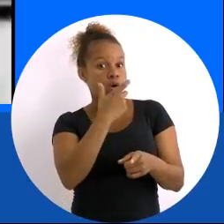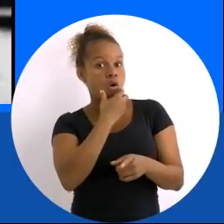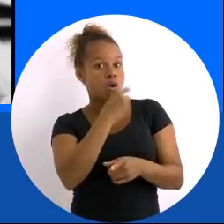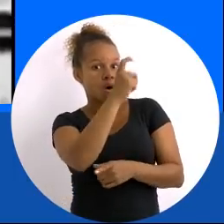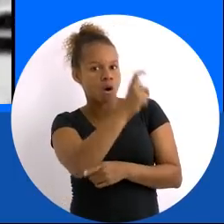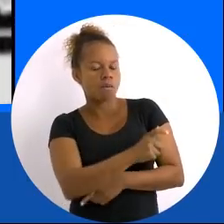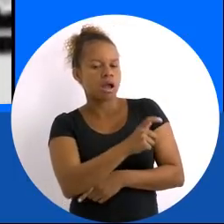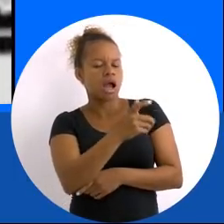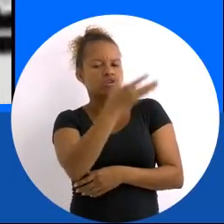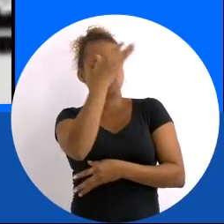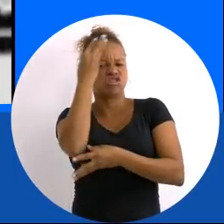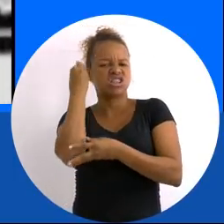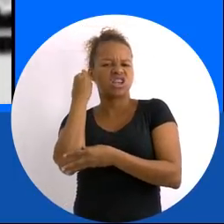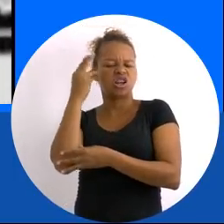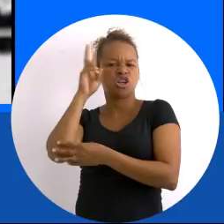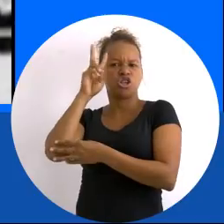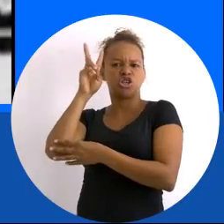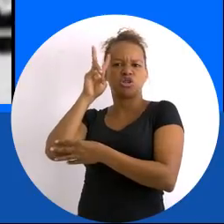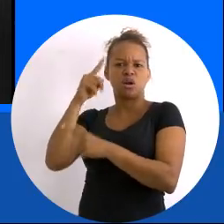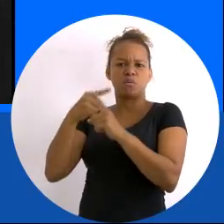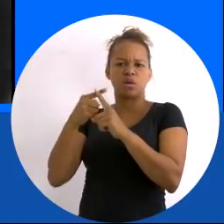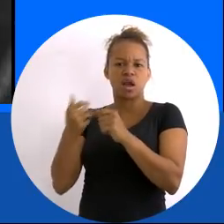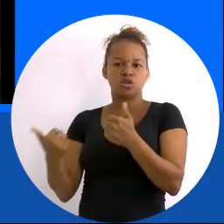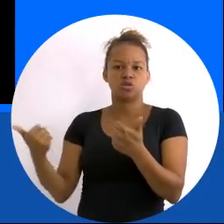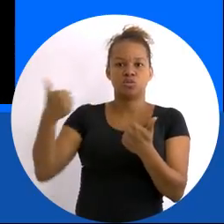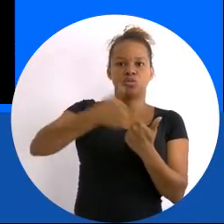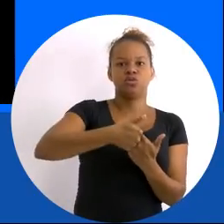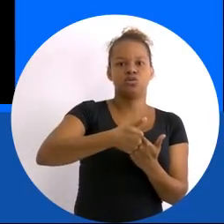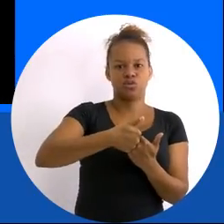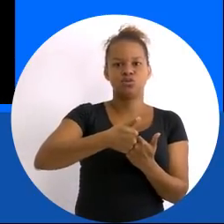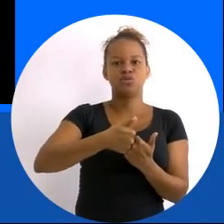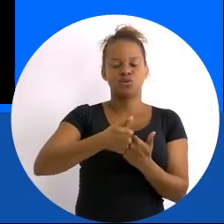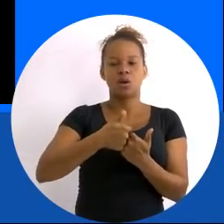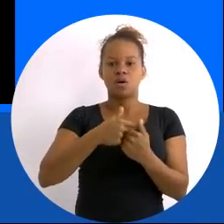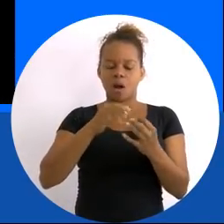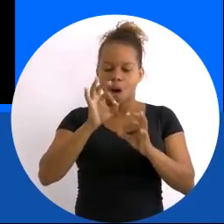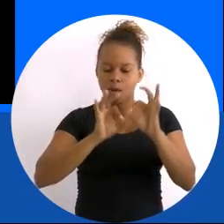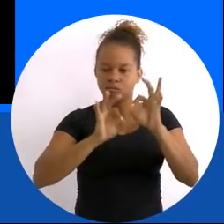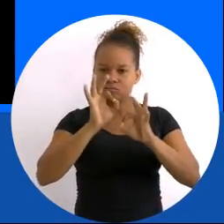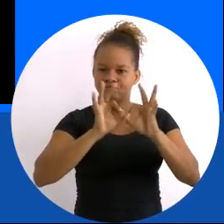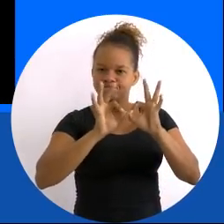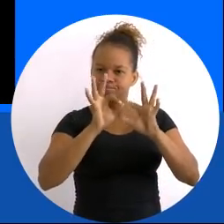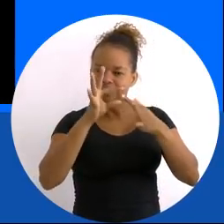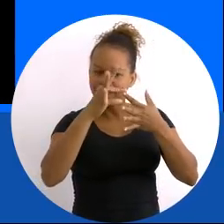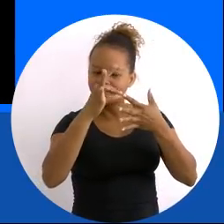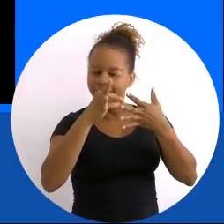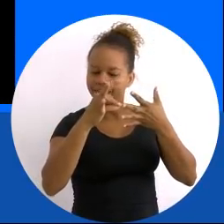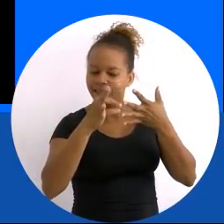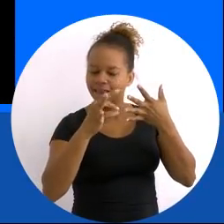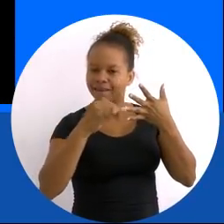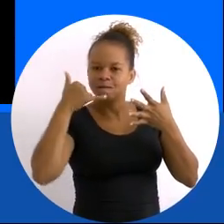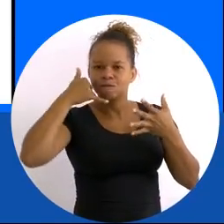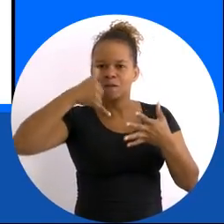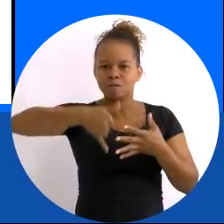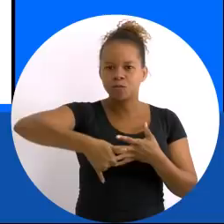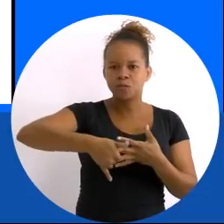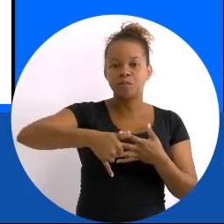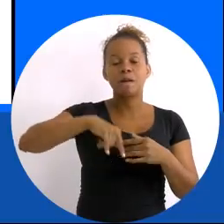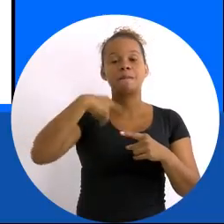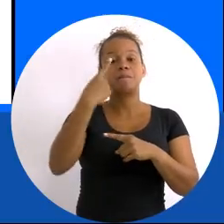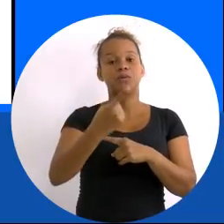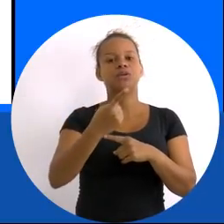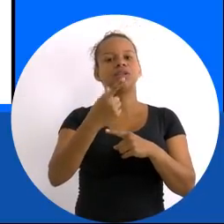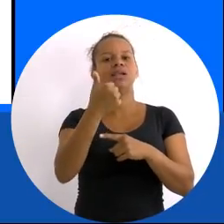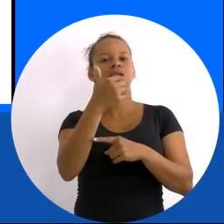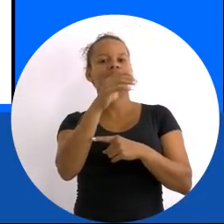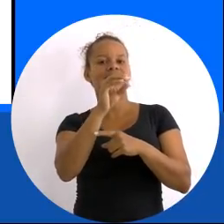esquecido pela história em detrimento de Alexander Graham Bell, que aperfeiçoou o invento pouco mais de uma década depois.